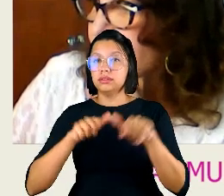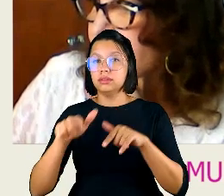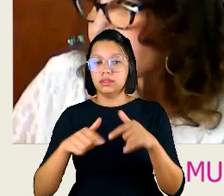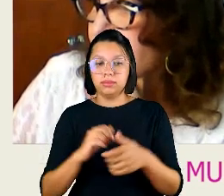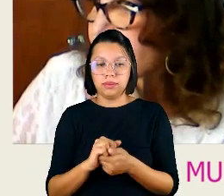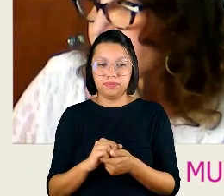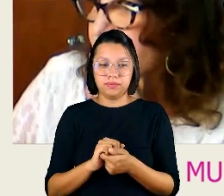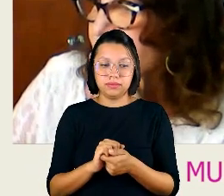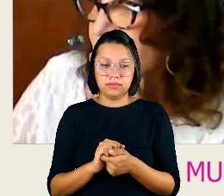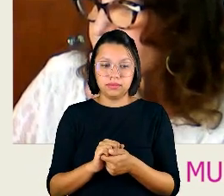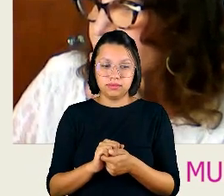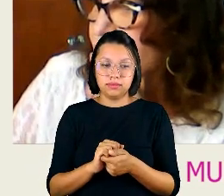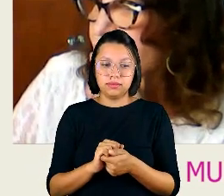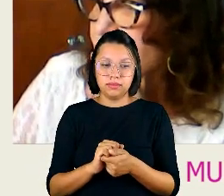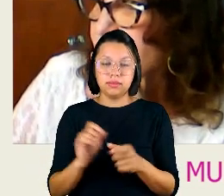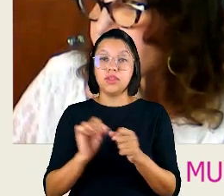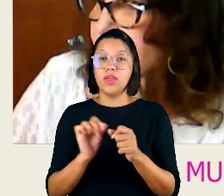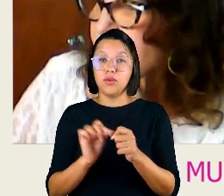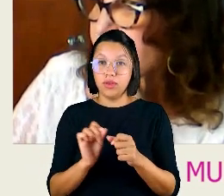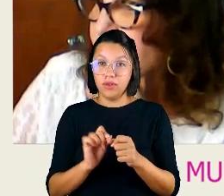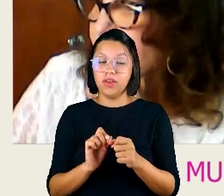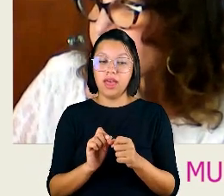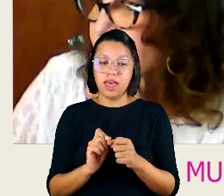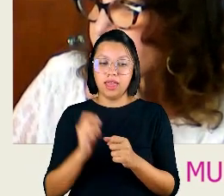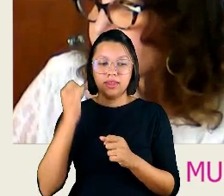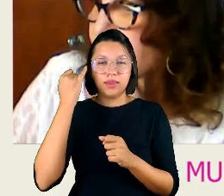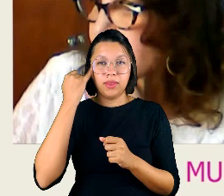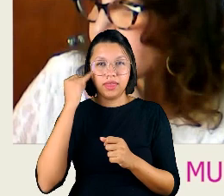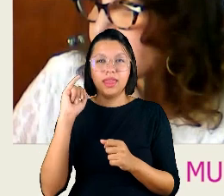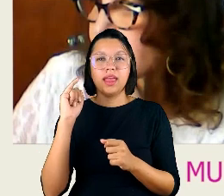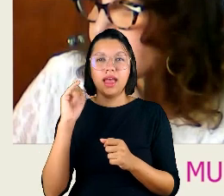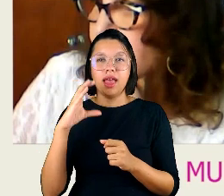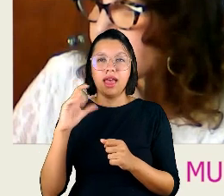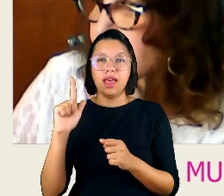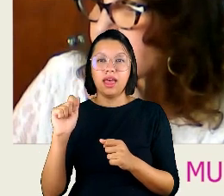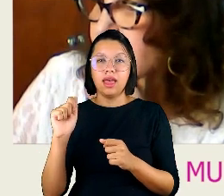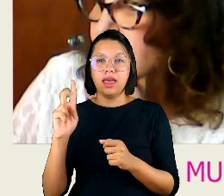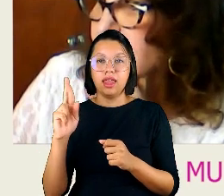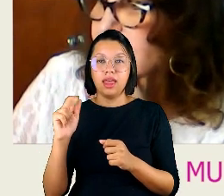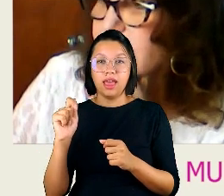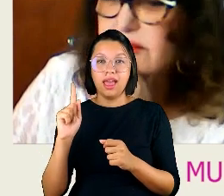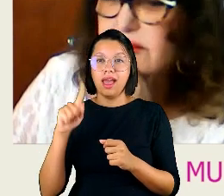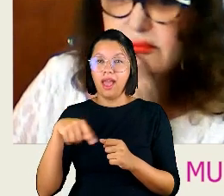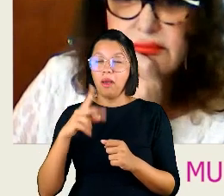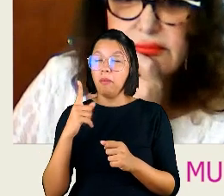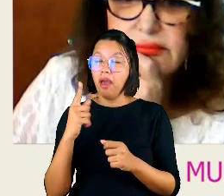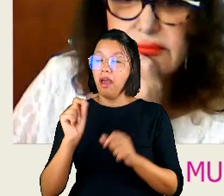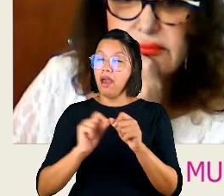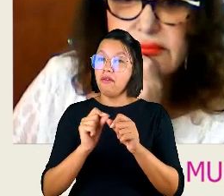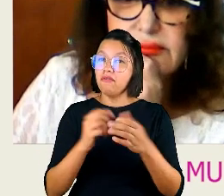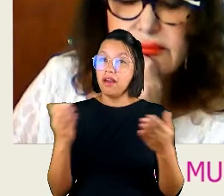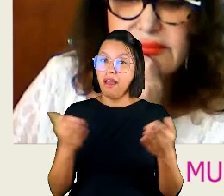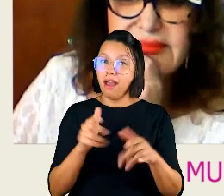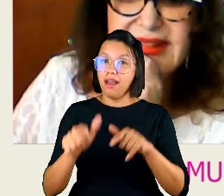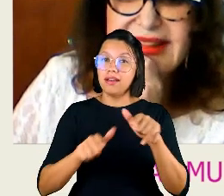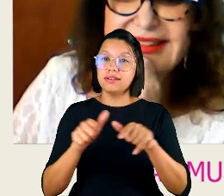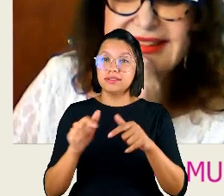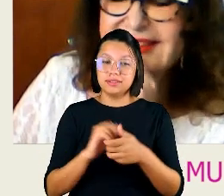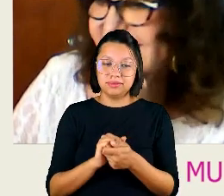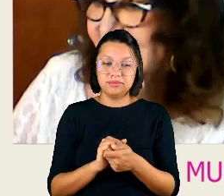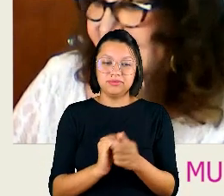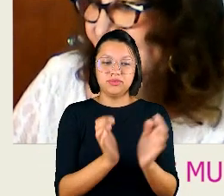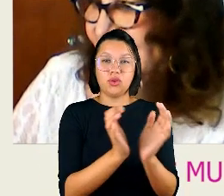foi feito, idealizado. A Clara é uma das protagonistas desse coletivo, ela é uma cara